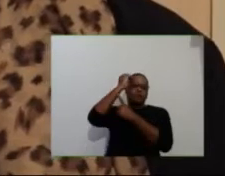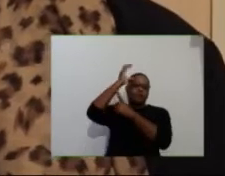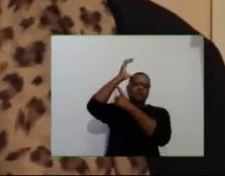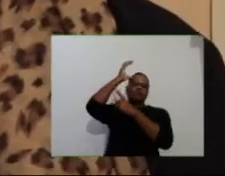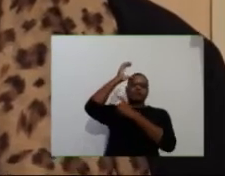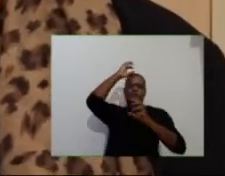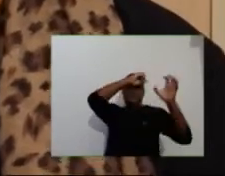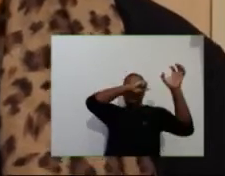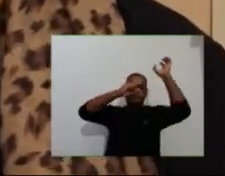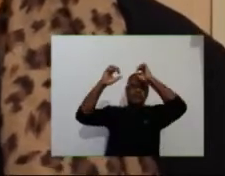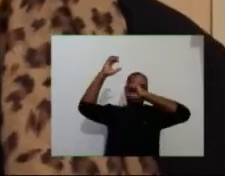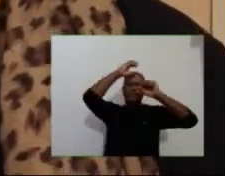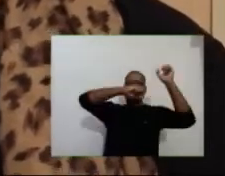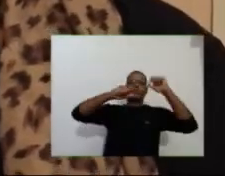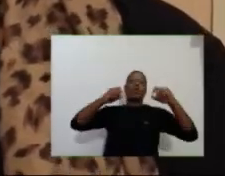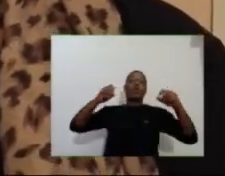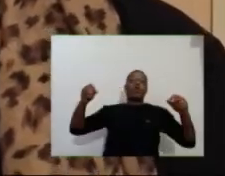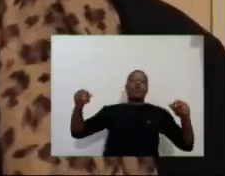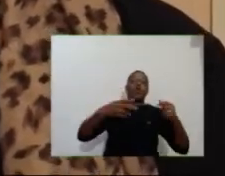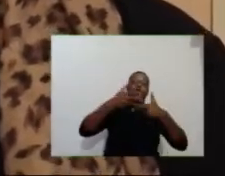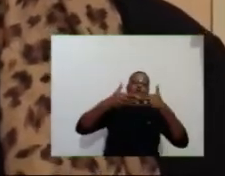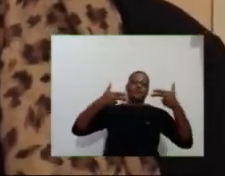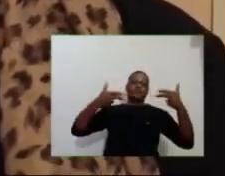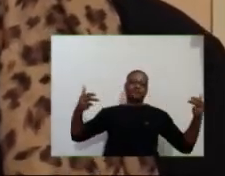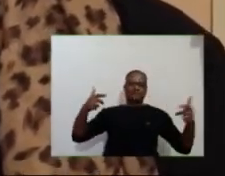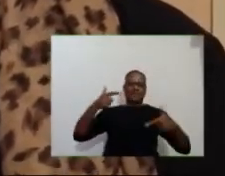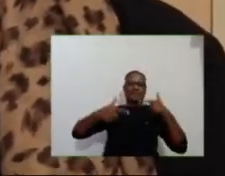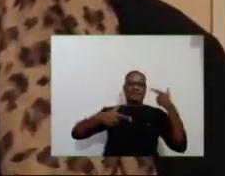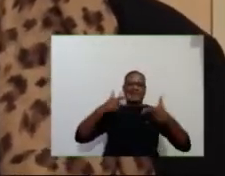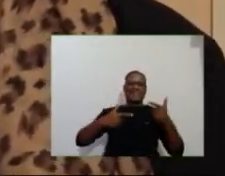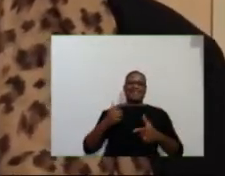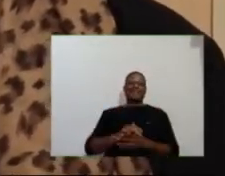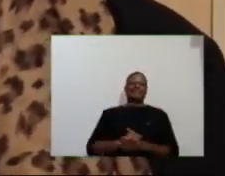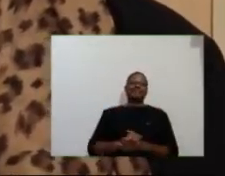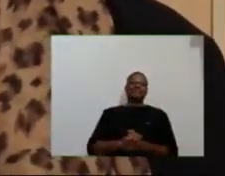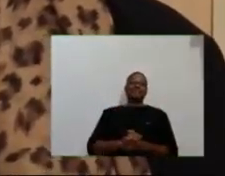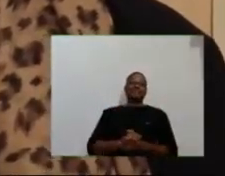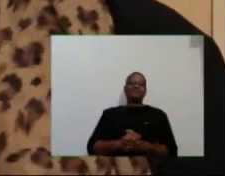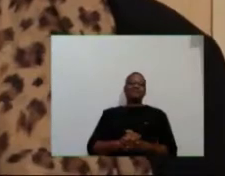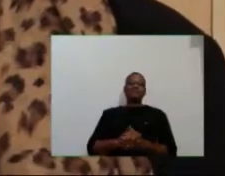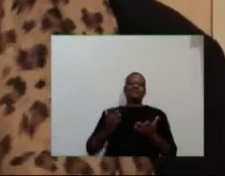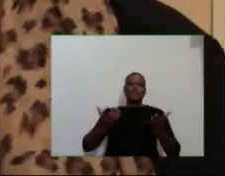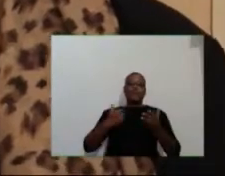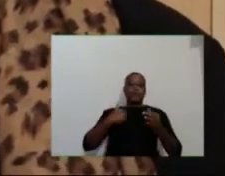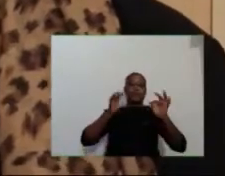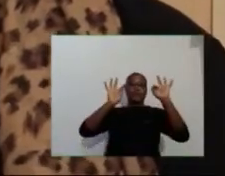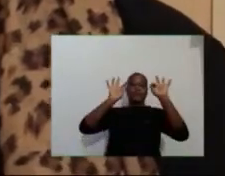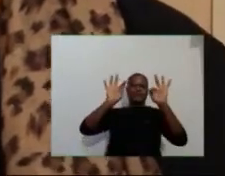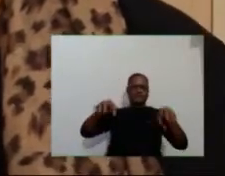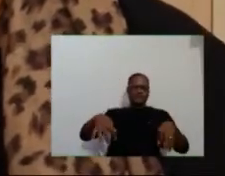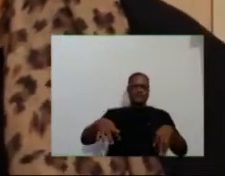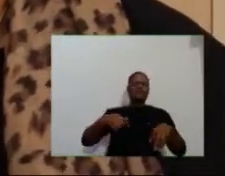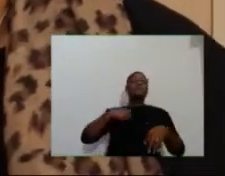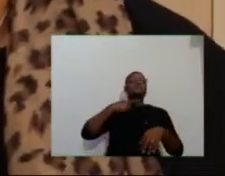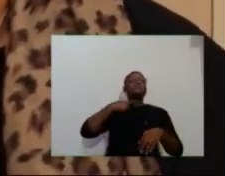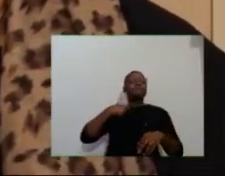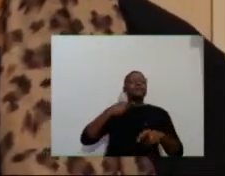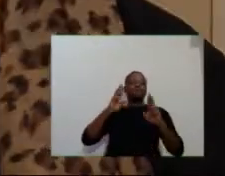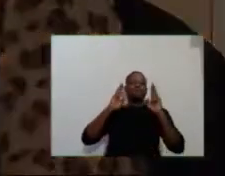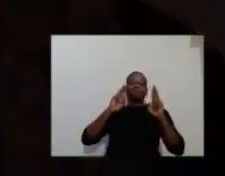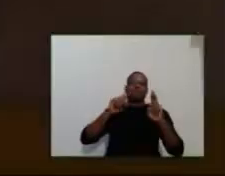de novos trabalhos também. Então, finalizo aqui desejando um bom seminário para